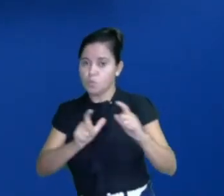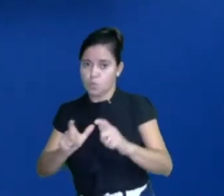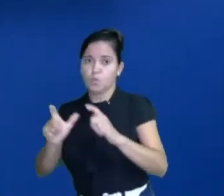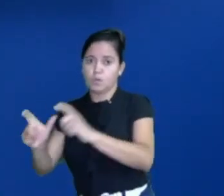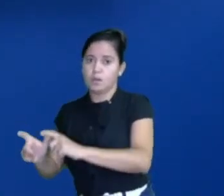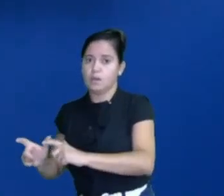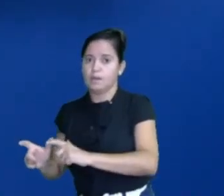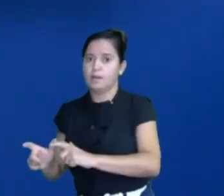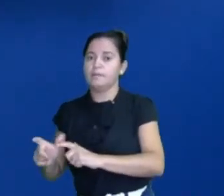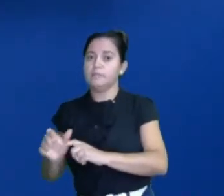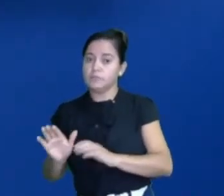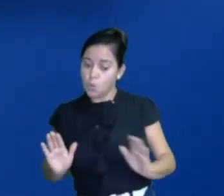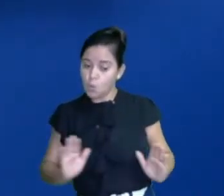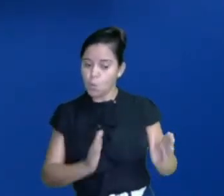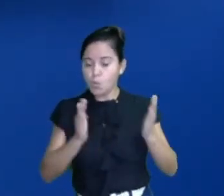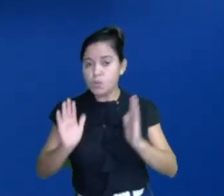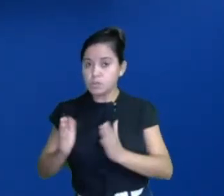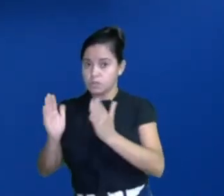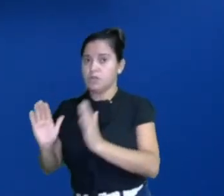por eles, certo?